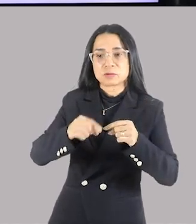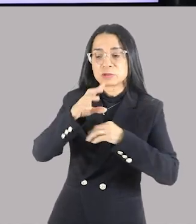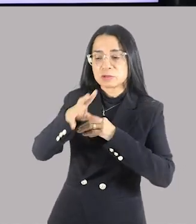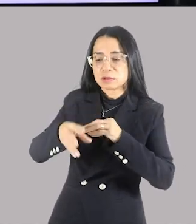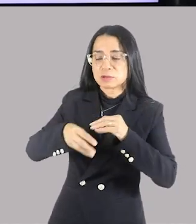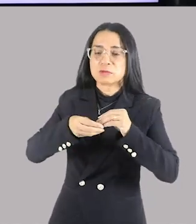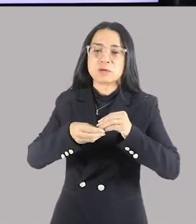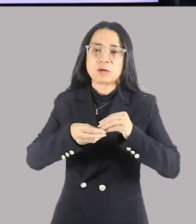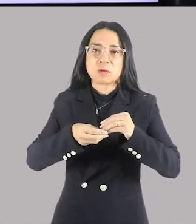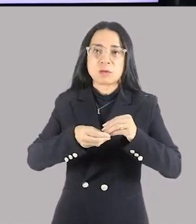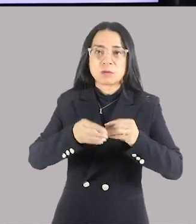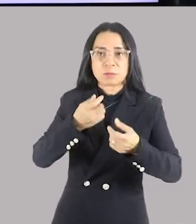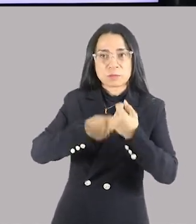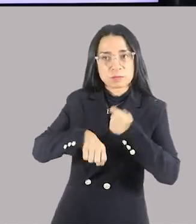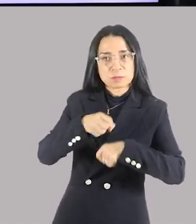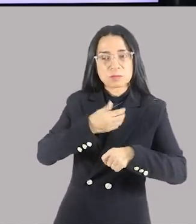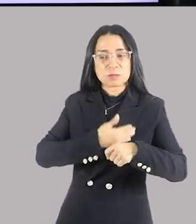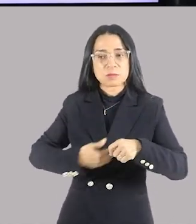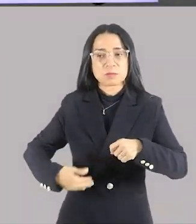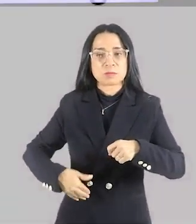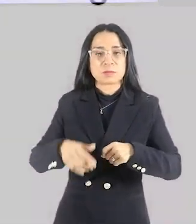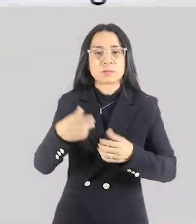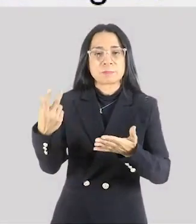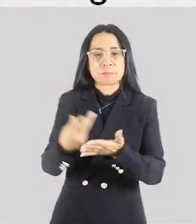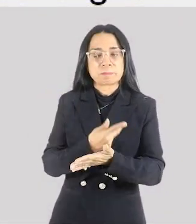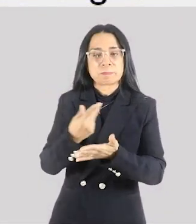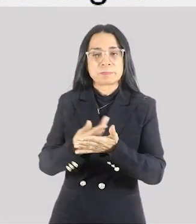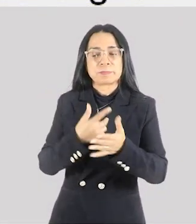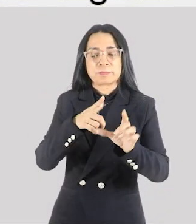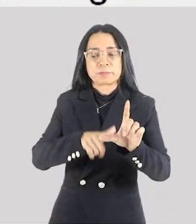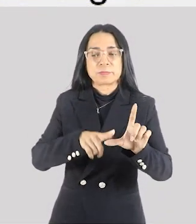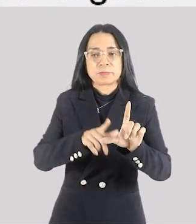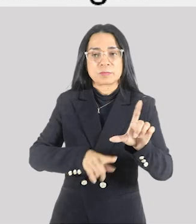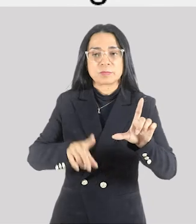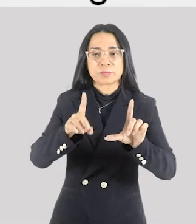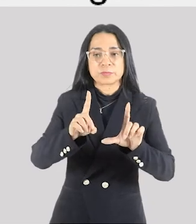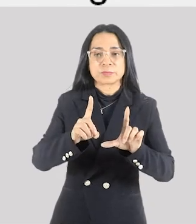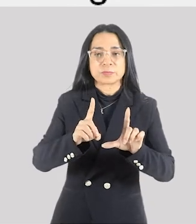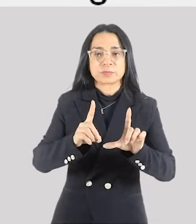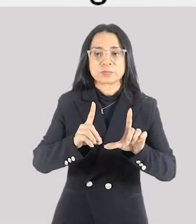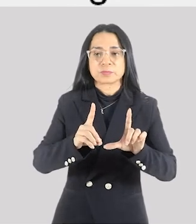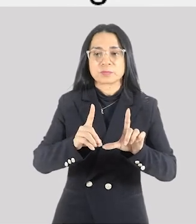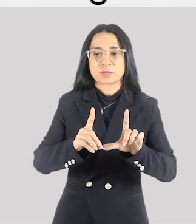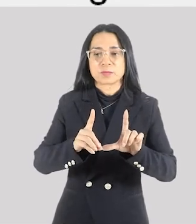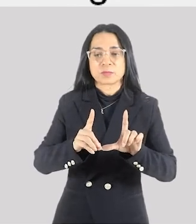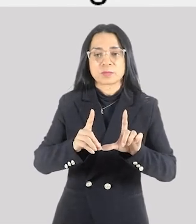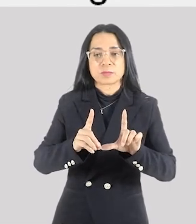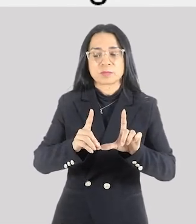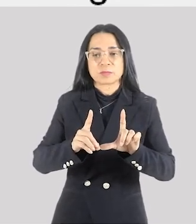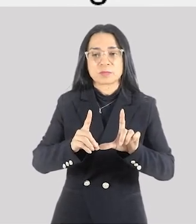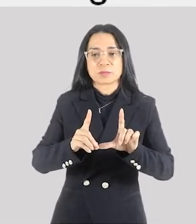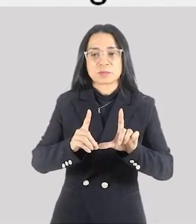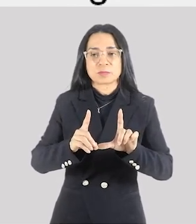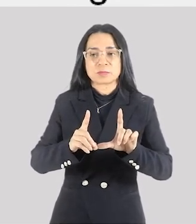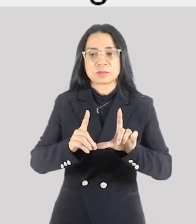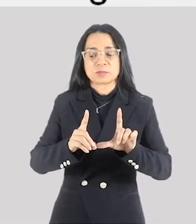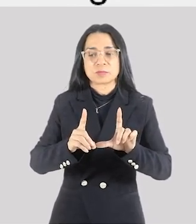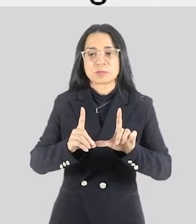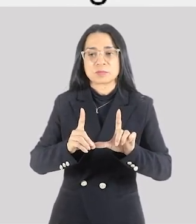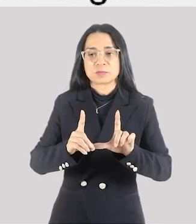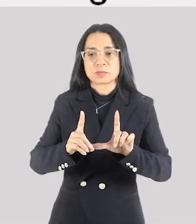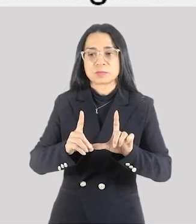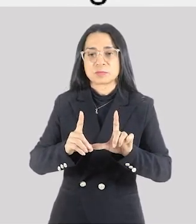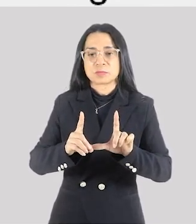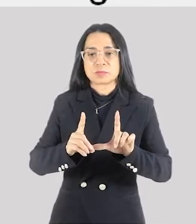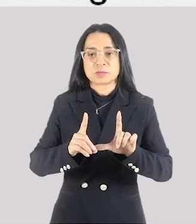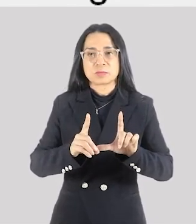a administração pública, perfeito? Incorreta. A descentralização é a distribuição interna de atividade dentro